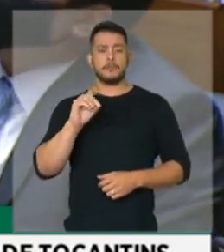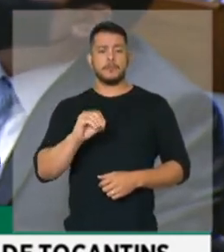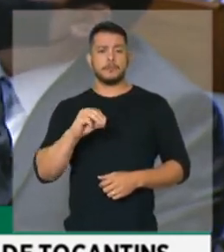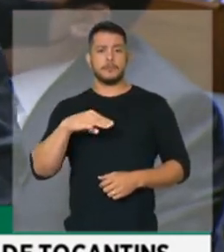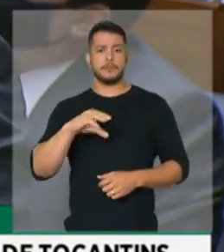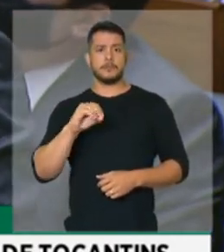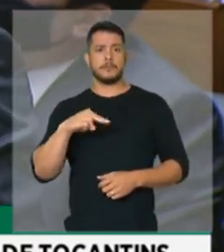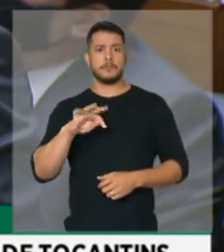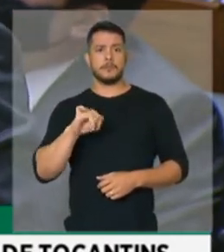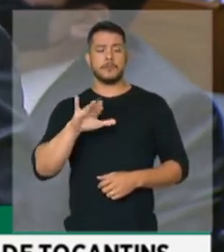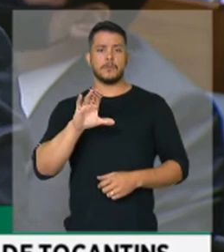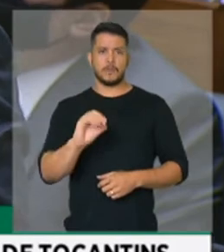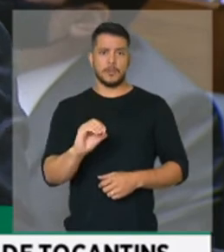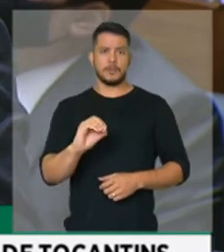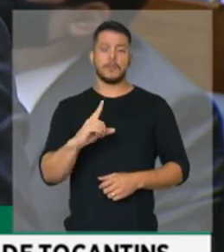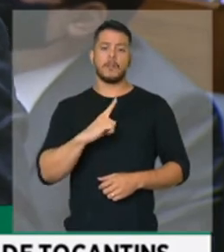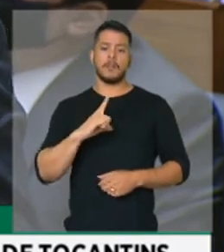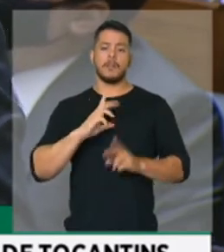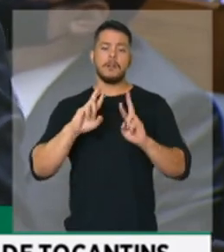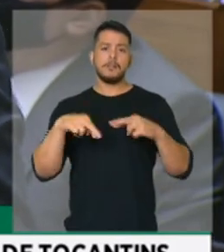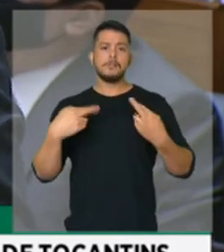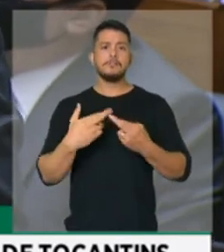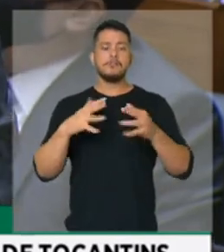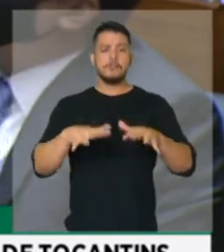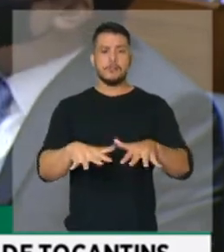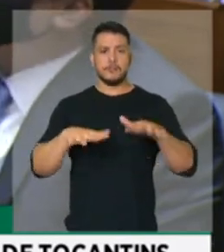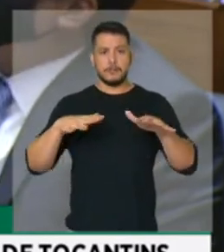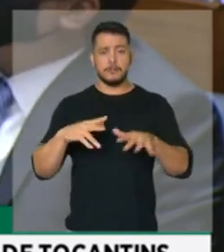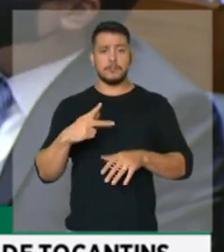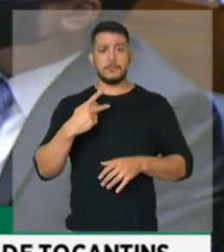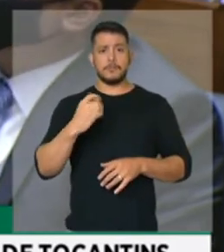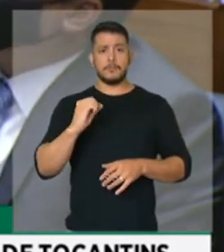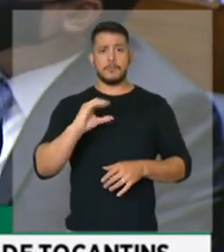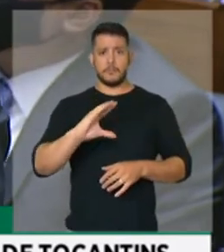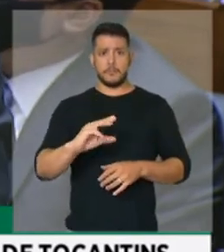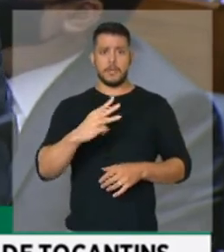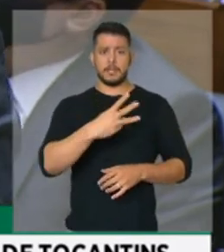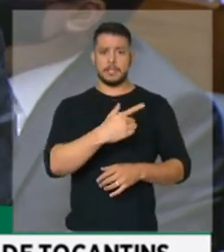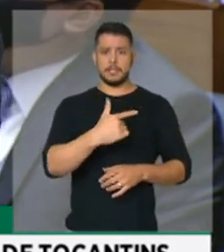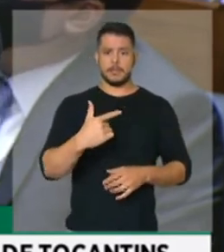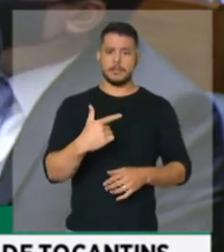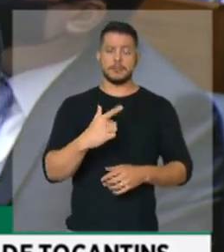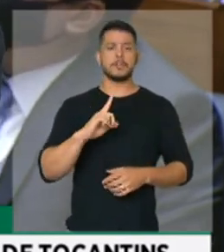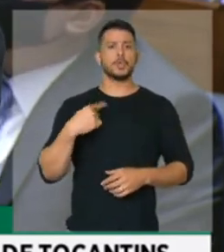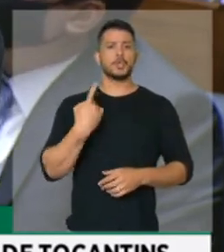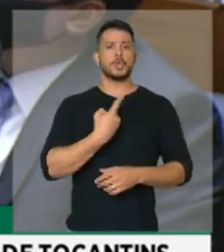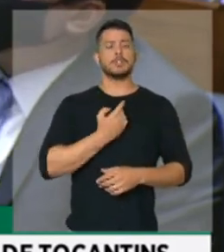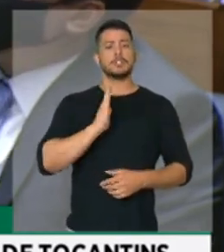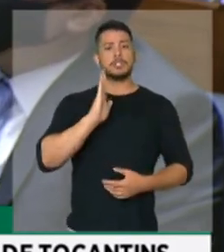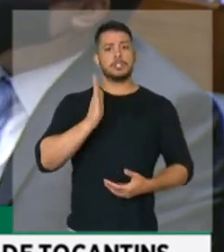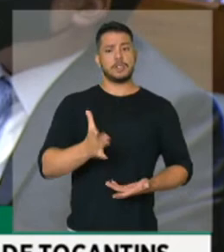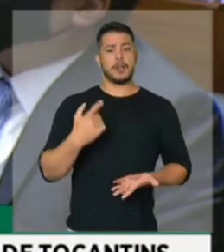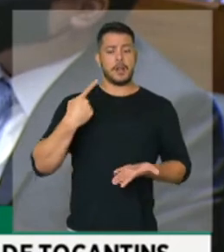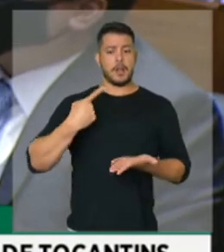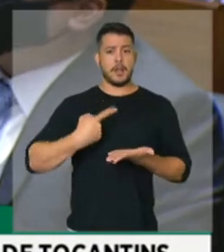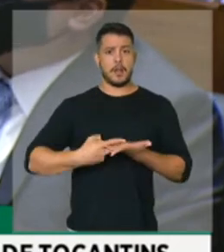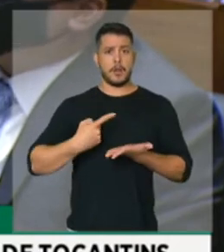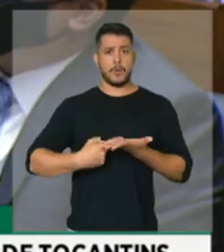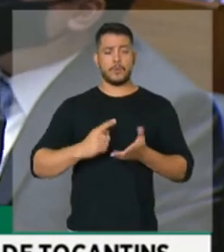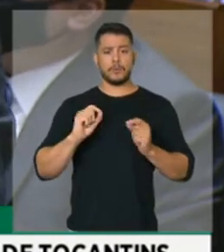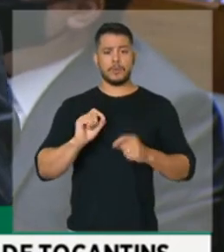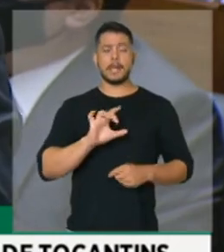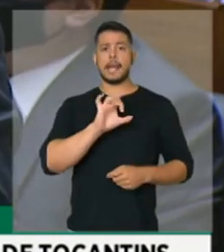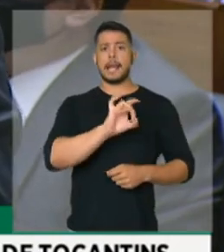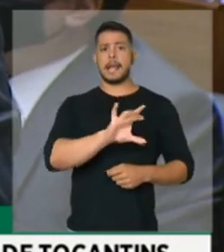o relator Arthur Maia e os demais coordenadores da PEC 32, fizemos um acordo para que cada bancada